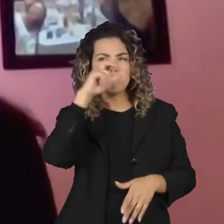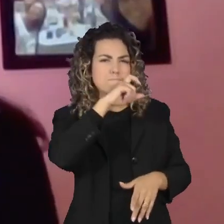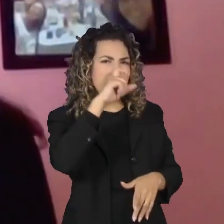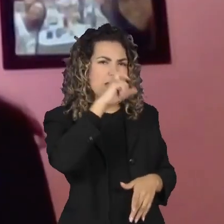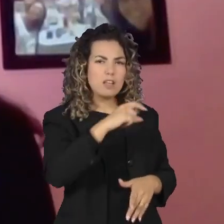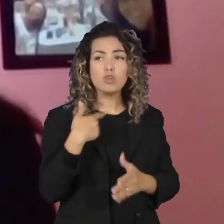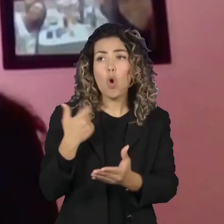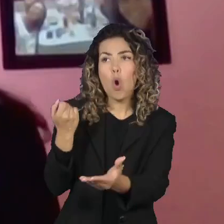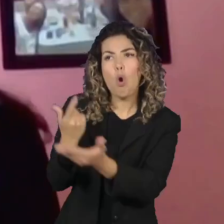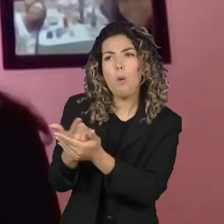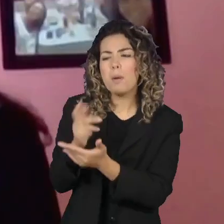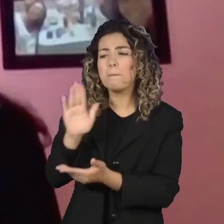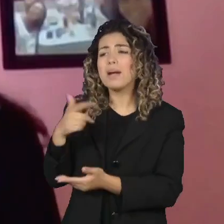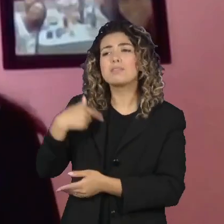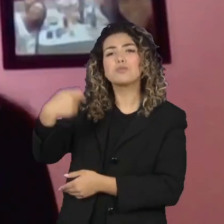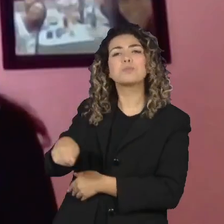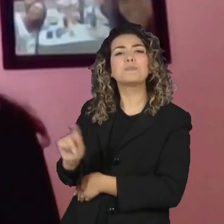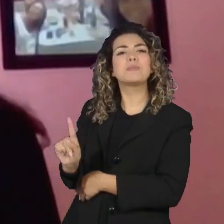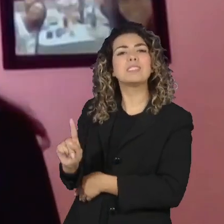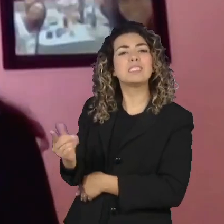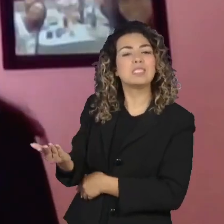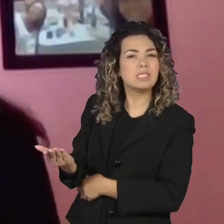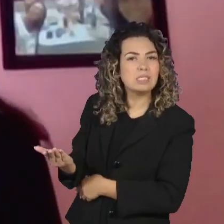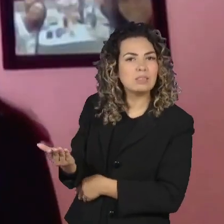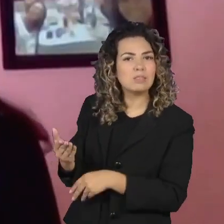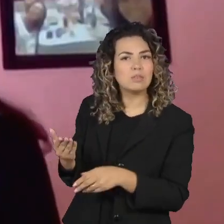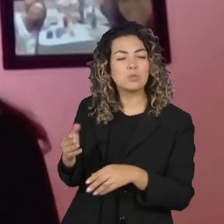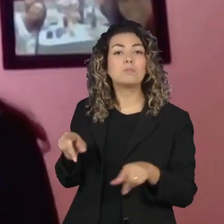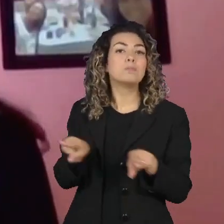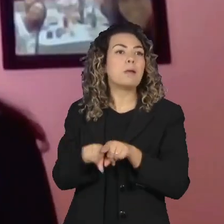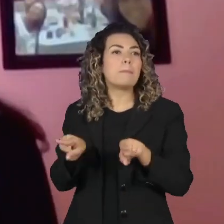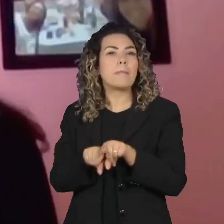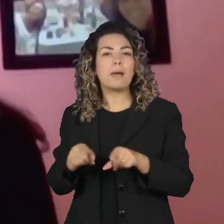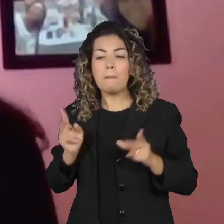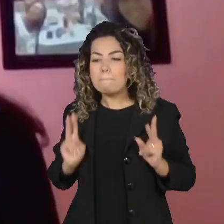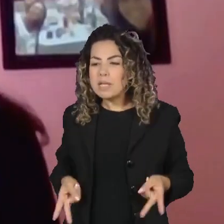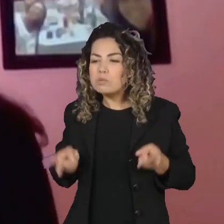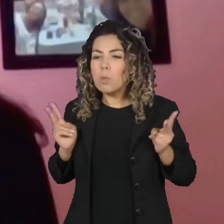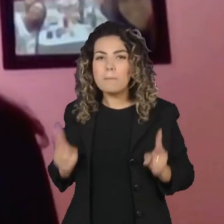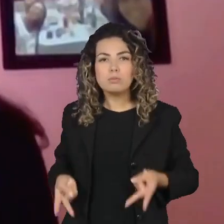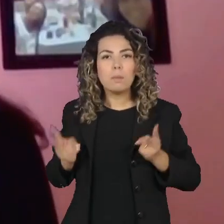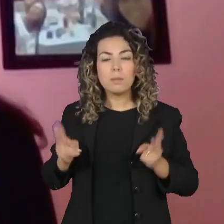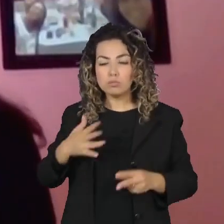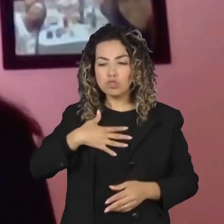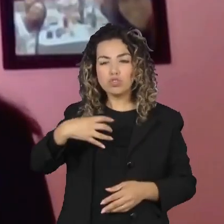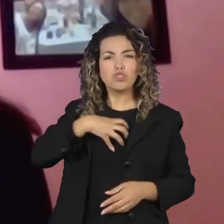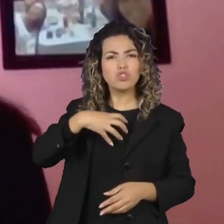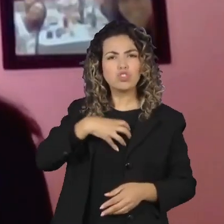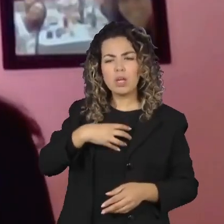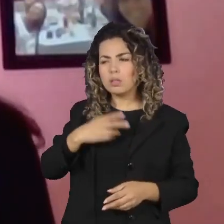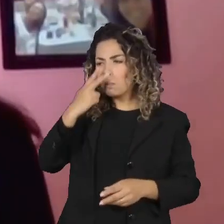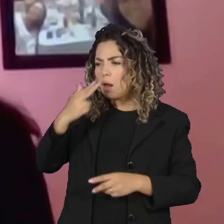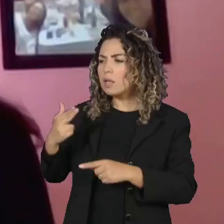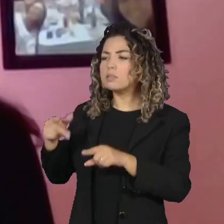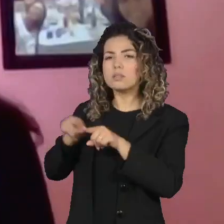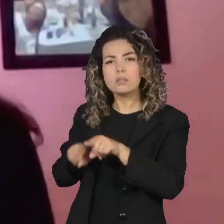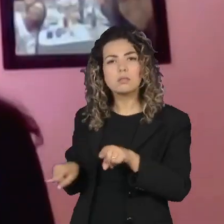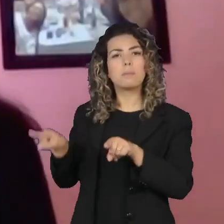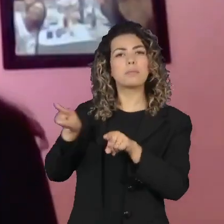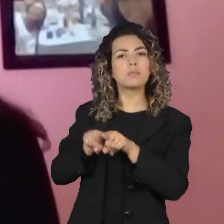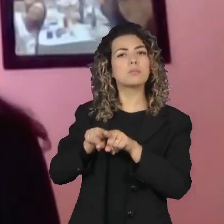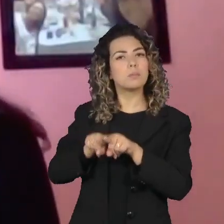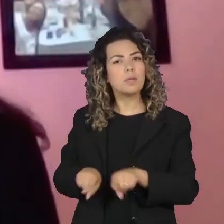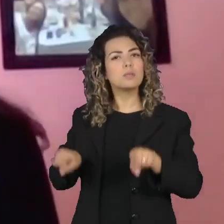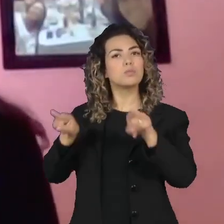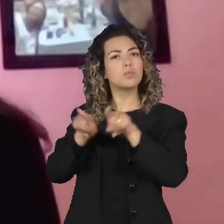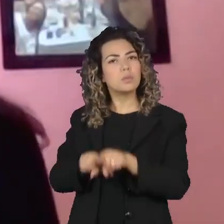sem necessidade, e ficam sempre repetindo o comportamento de forma que não